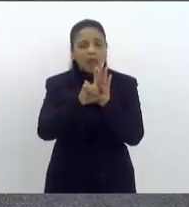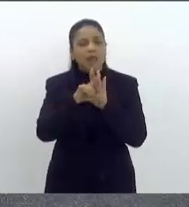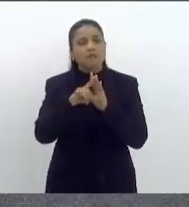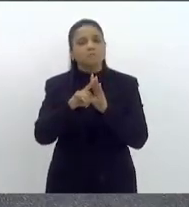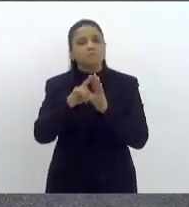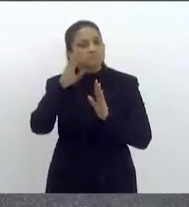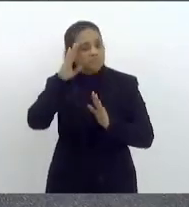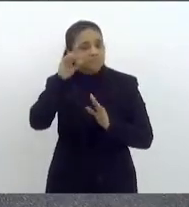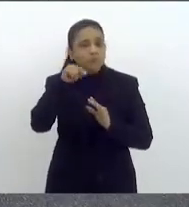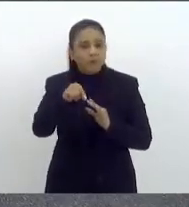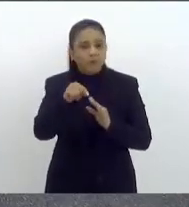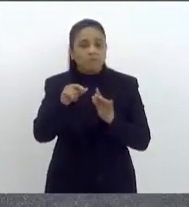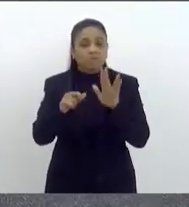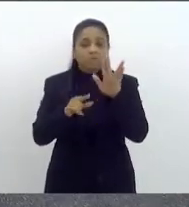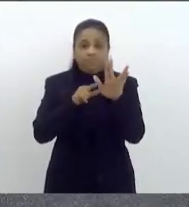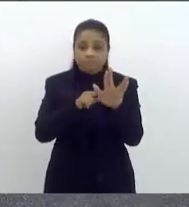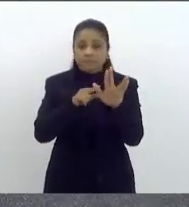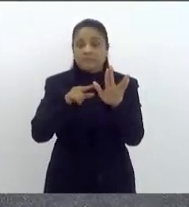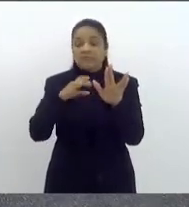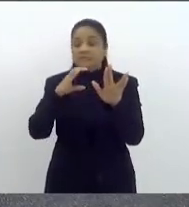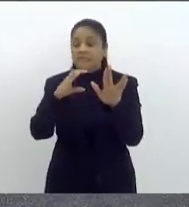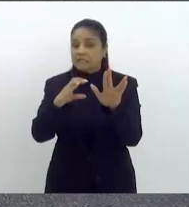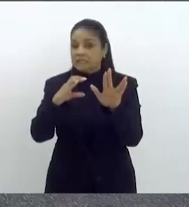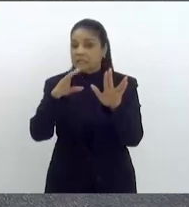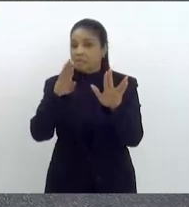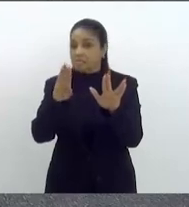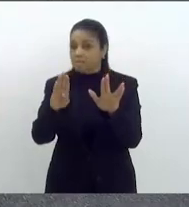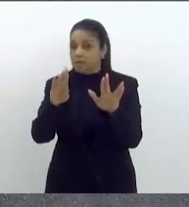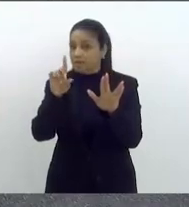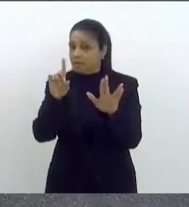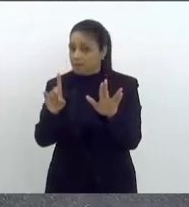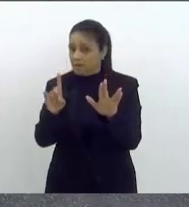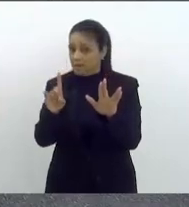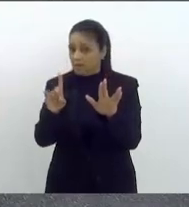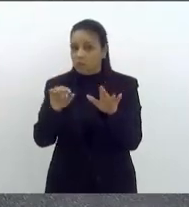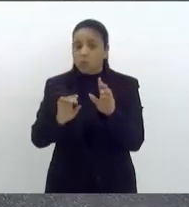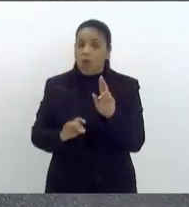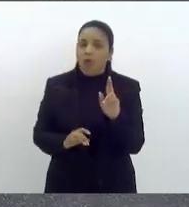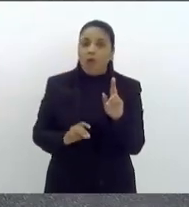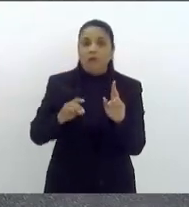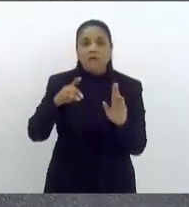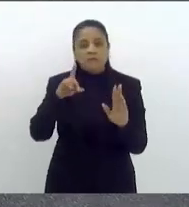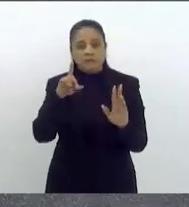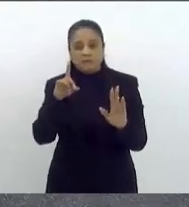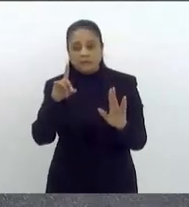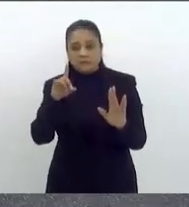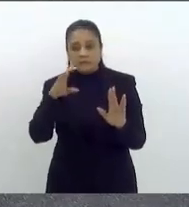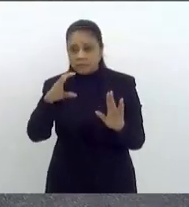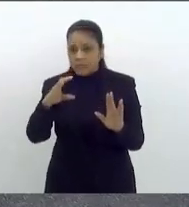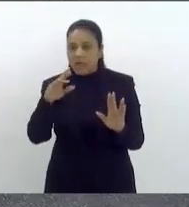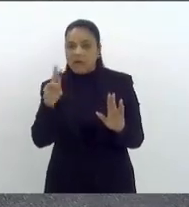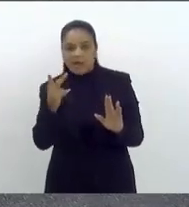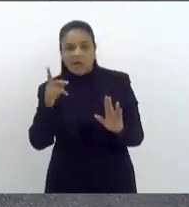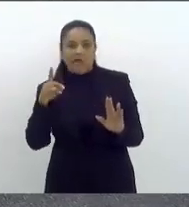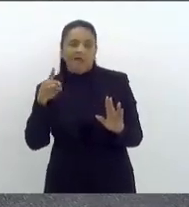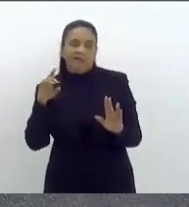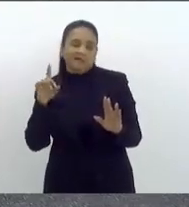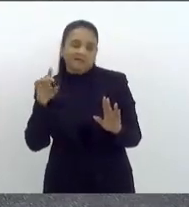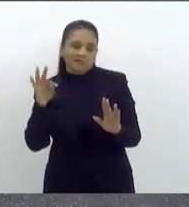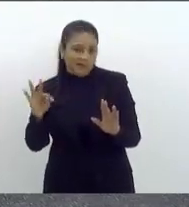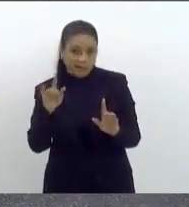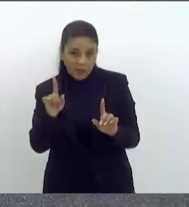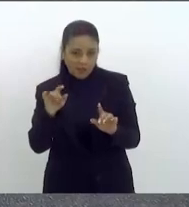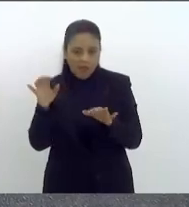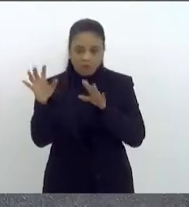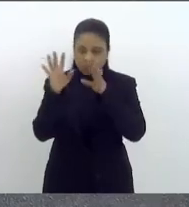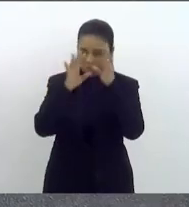que é o cbd cbd não é o thc que é o princípio ativo que dá um barato é o